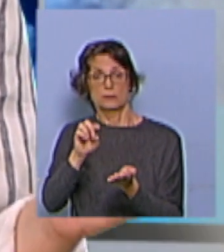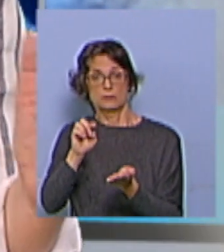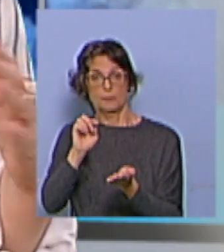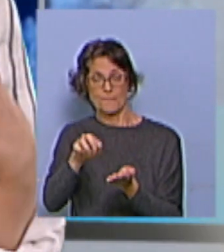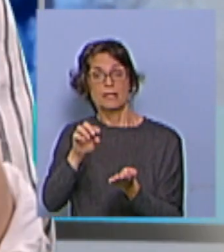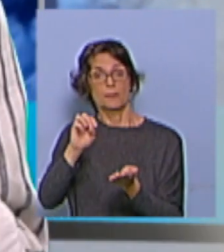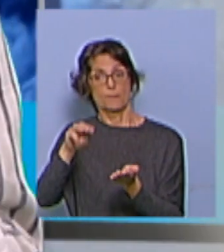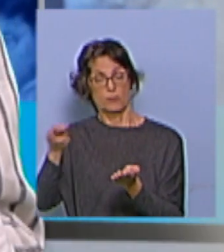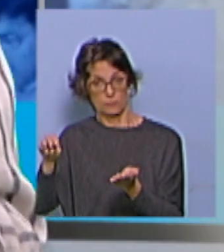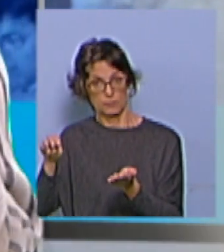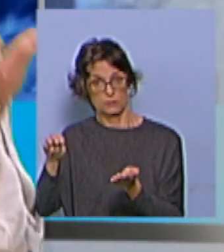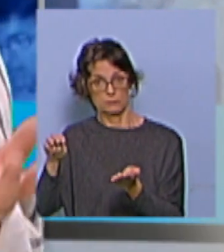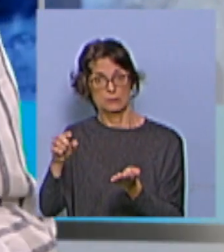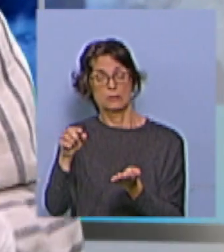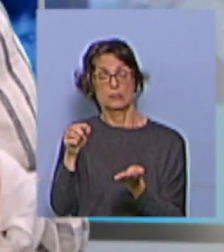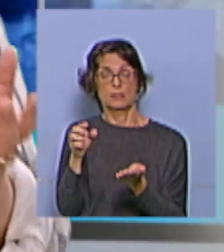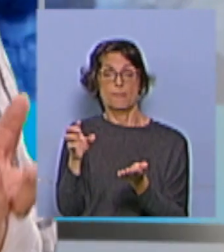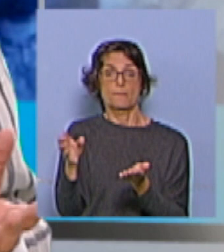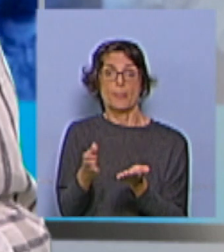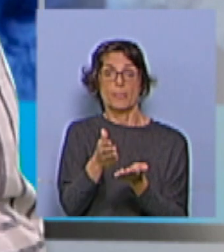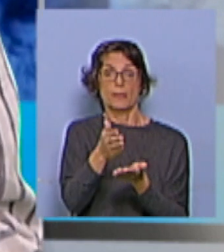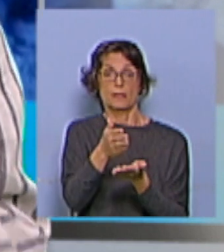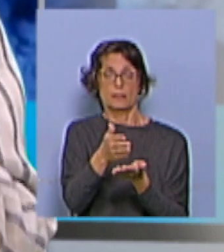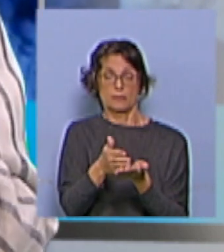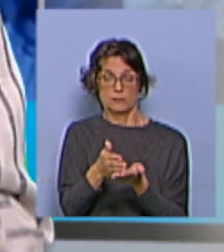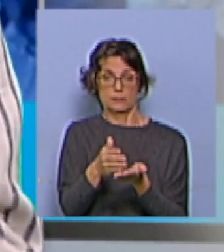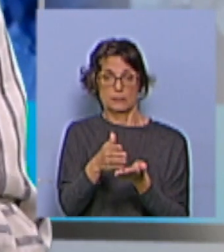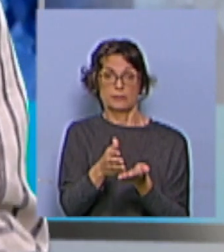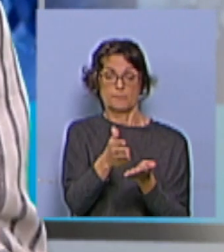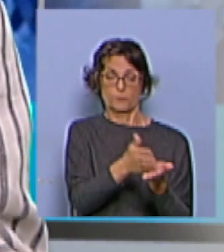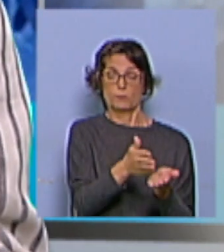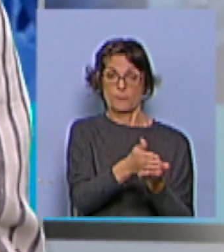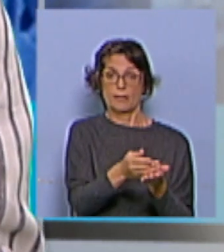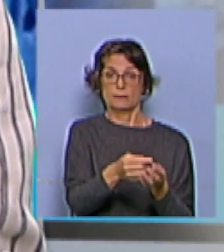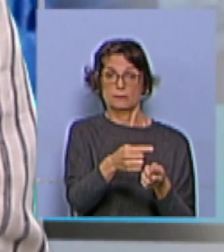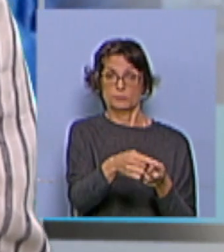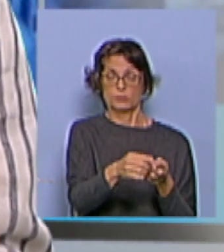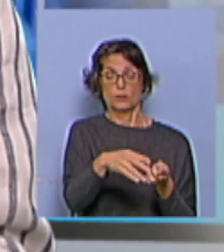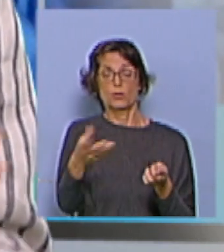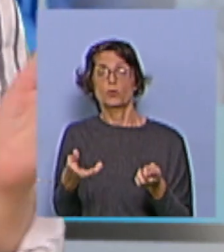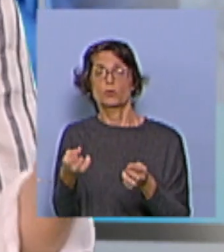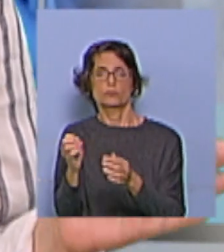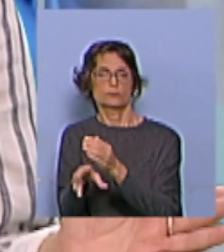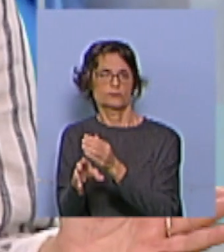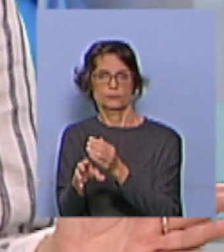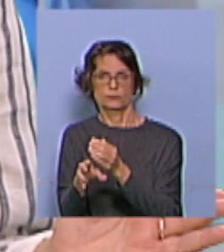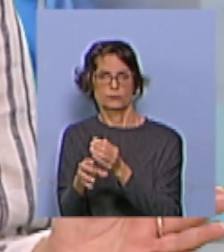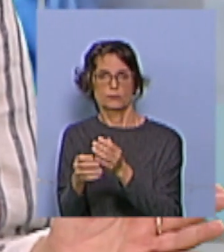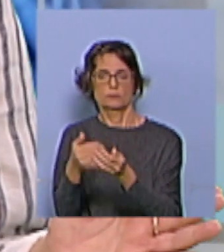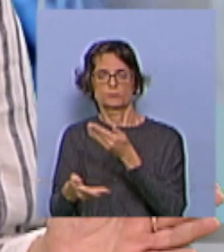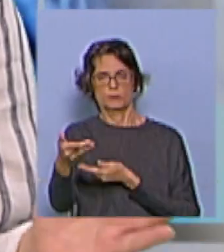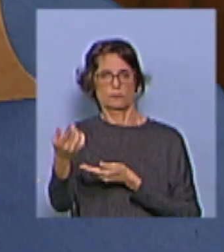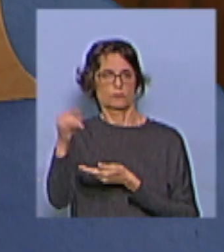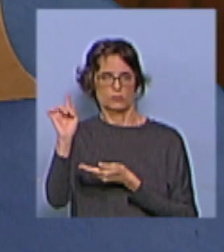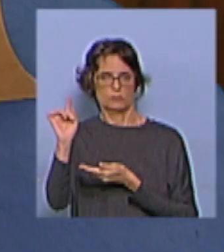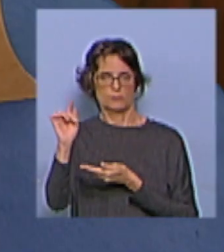empréstimos, essa passava melhorzinho, digamos, e uma parte a fundo perdido, igual aos outros fundos comunitários,